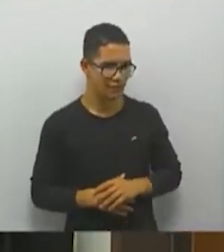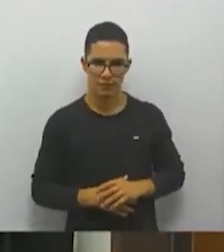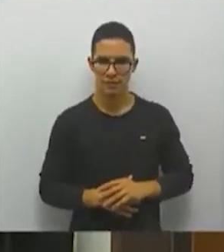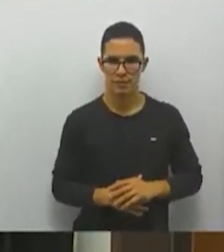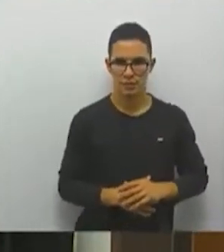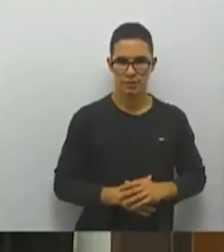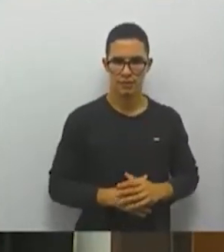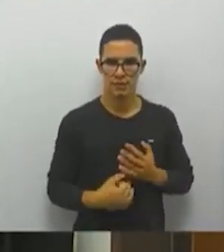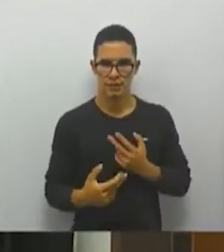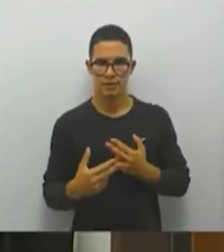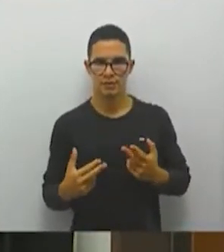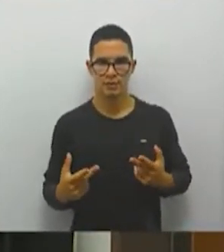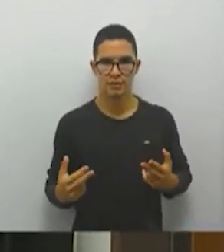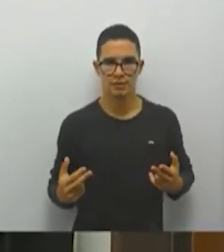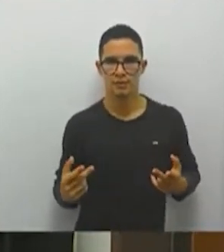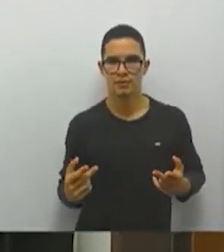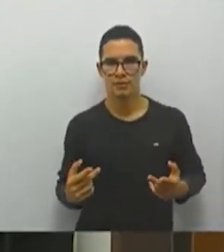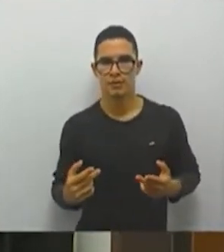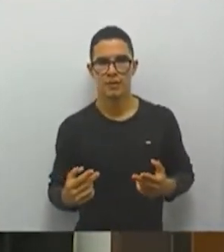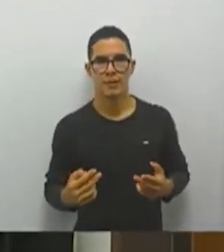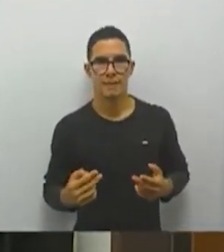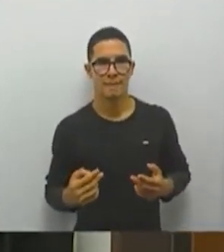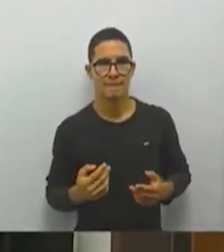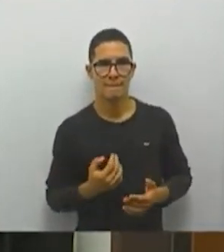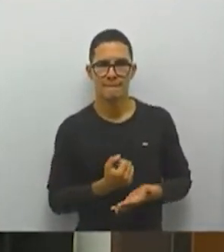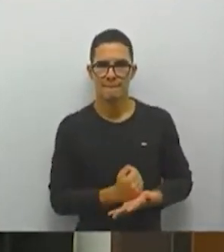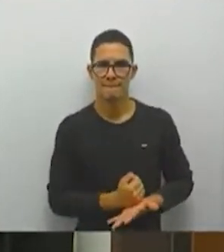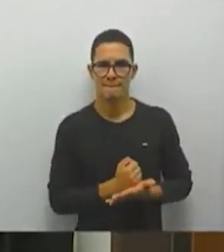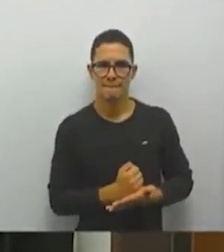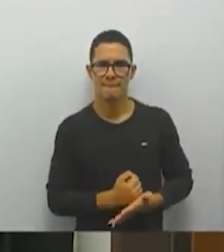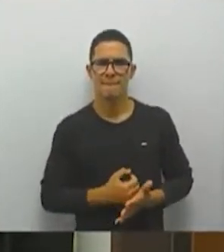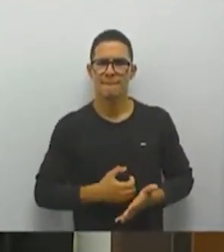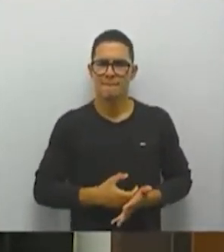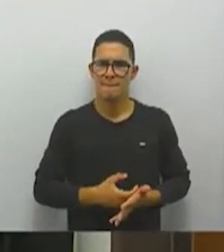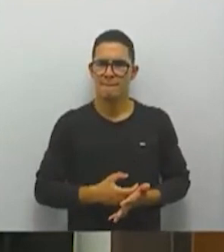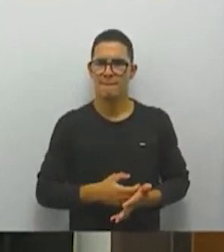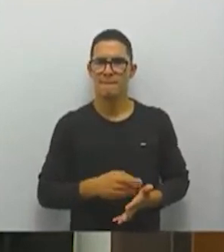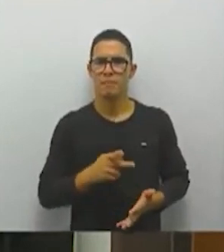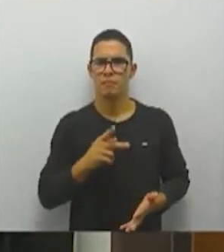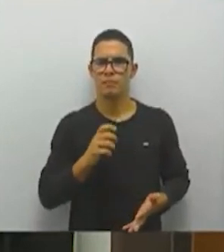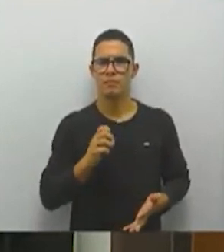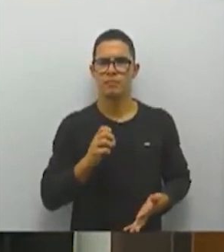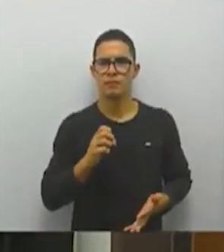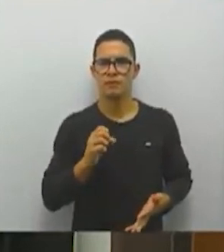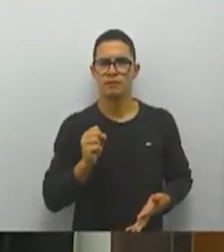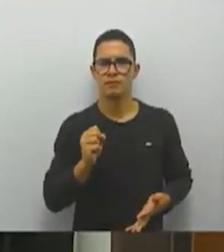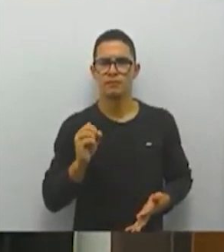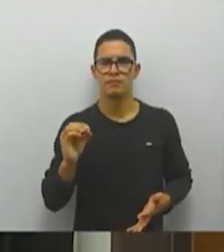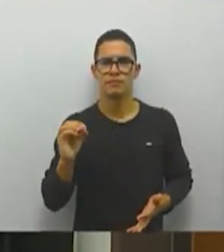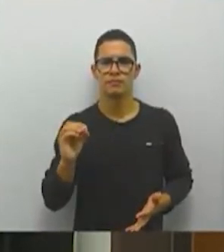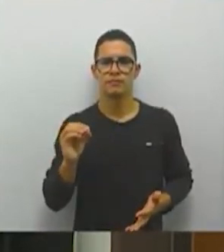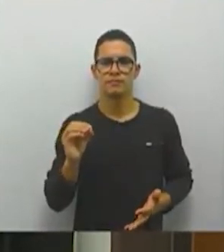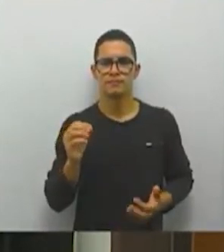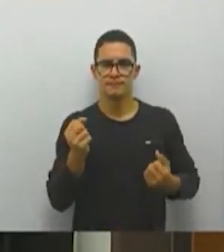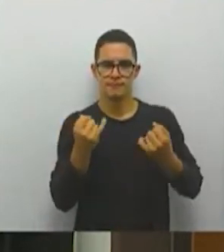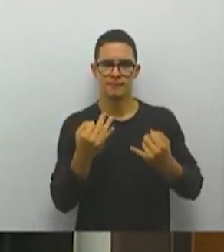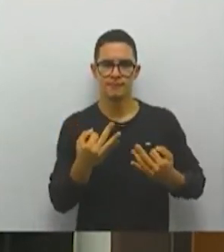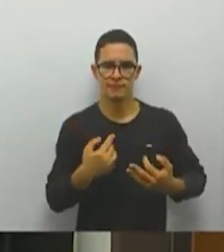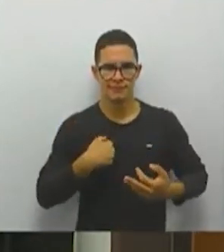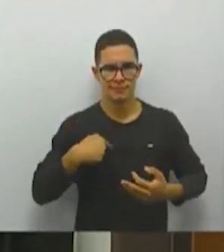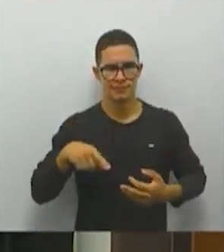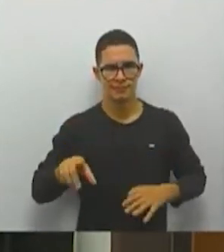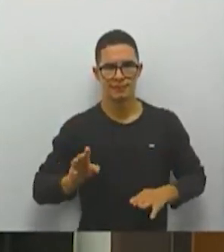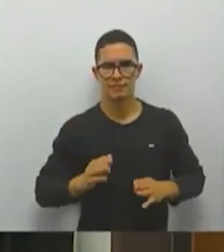peso superior nos cas do município e eu vou até falar também aqui sobre a questão lá do